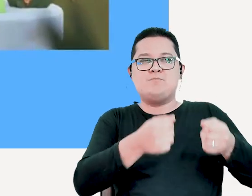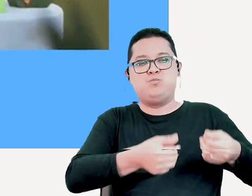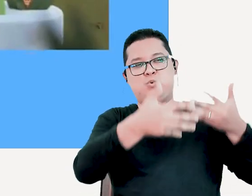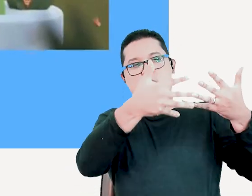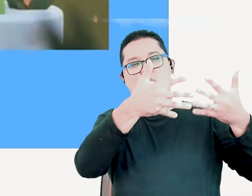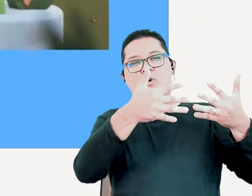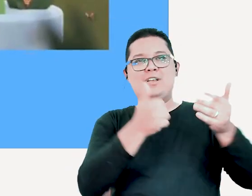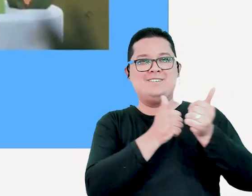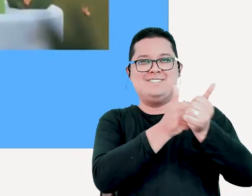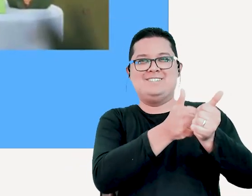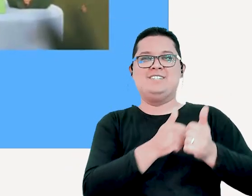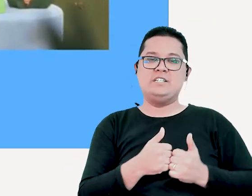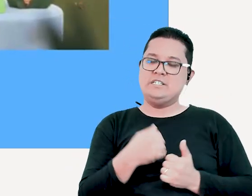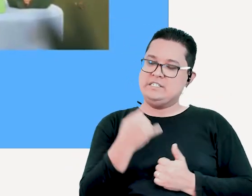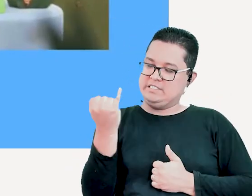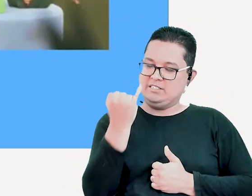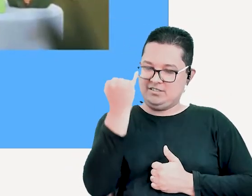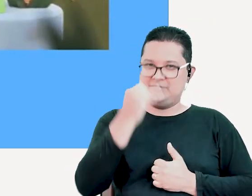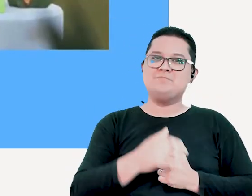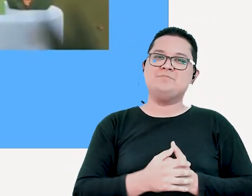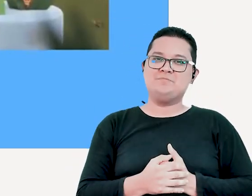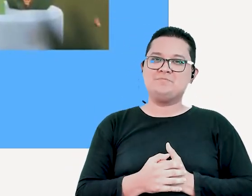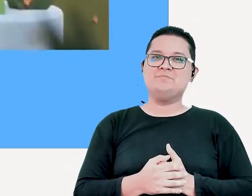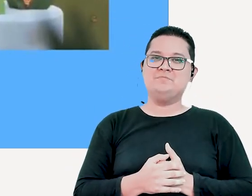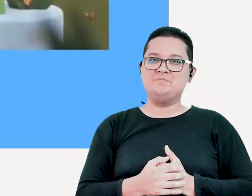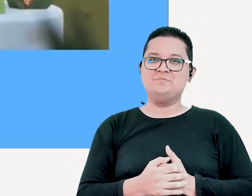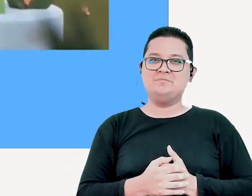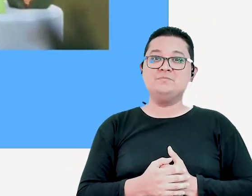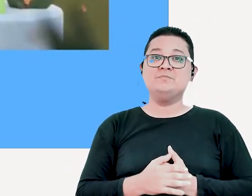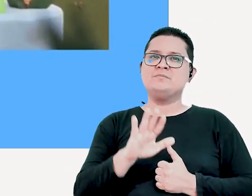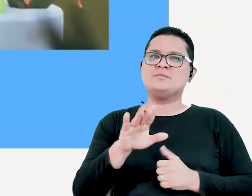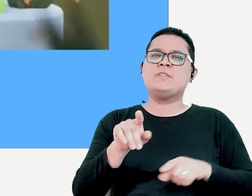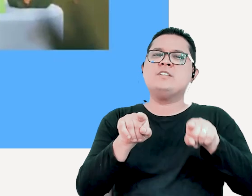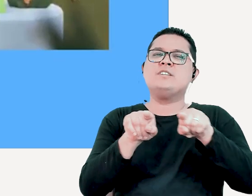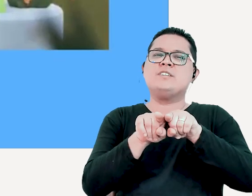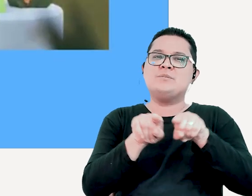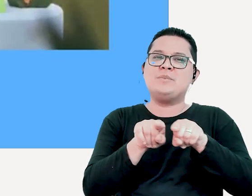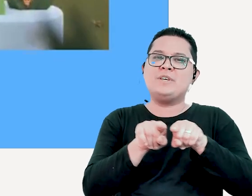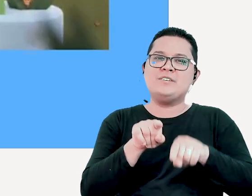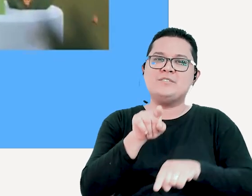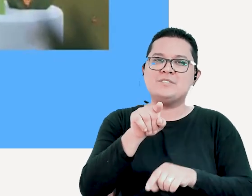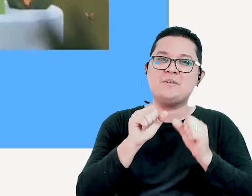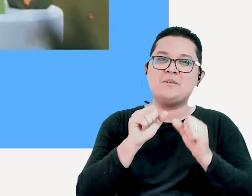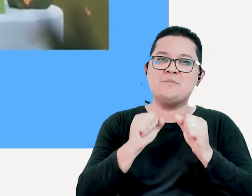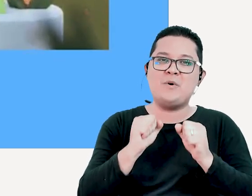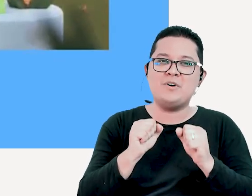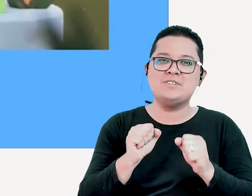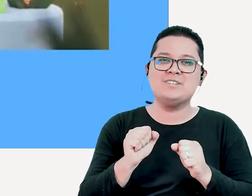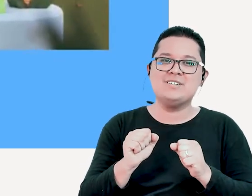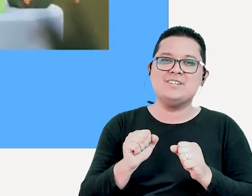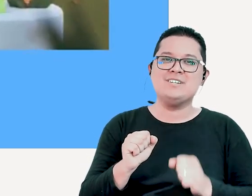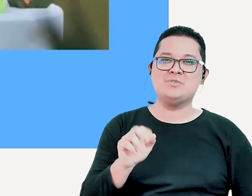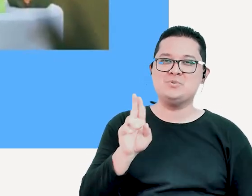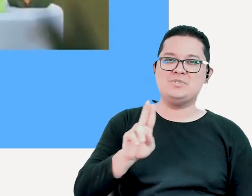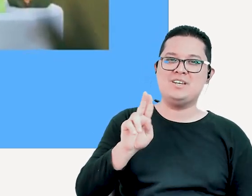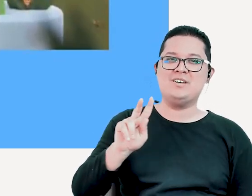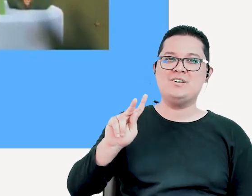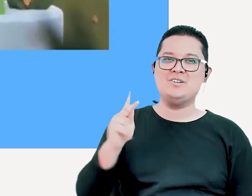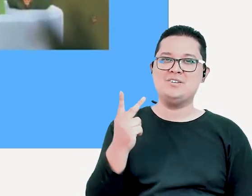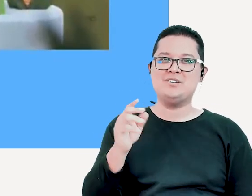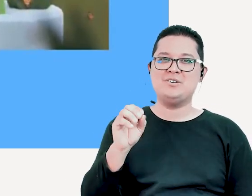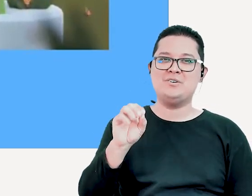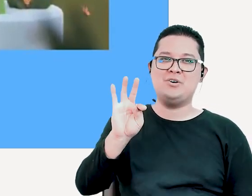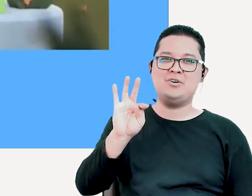Então, tem a telas. Outro ponto também, use o Hotjar, caso você possa usar. O Hotjar, ele é uma ótima ferramenta